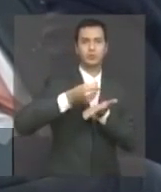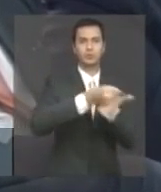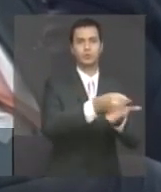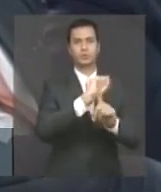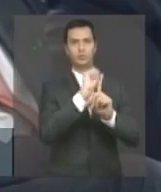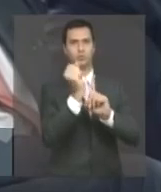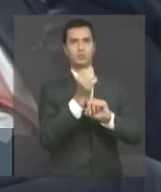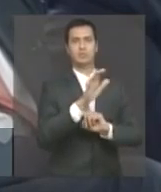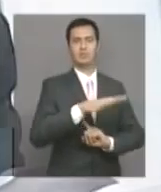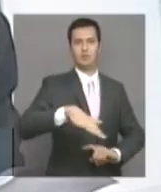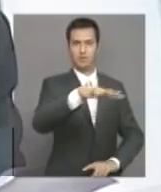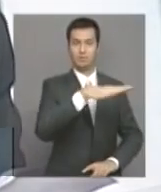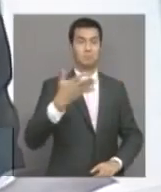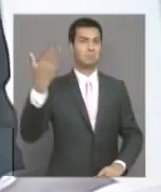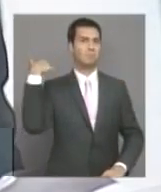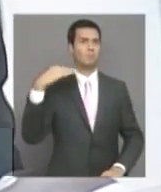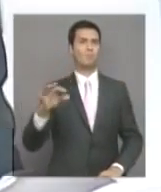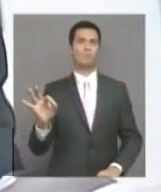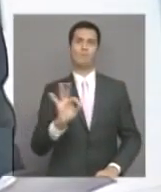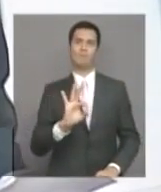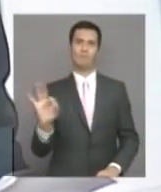Financiamento de 53,1 bilhão.